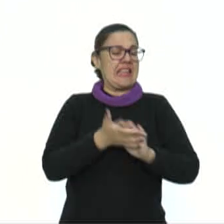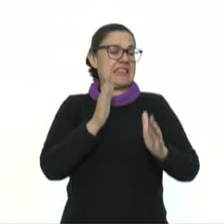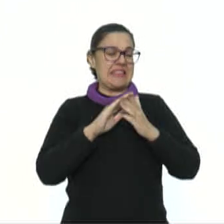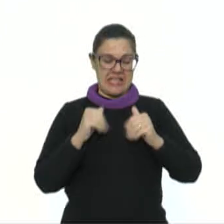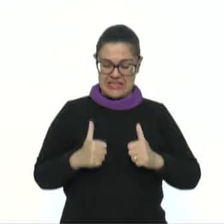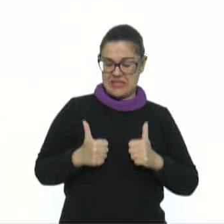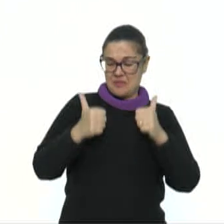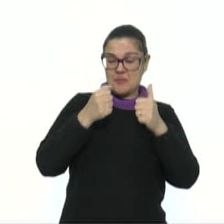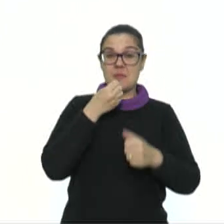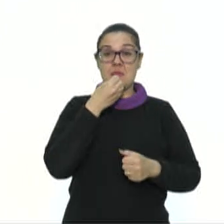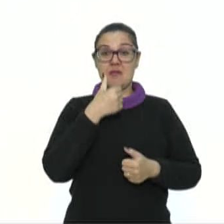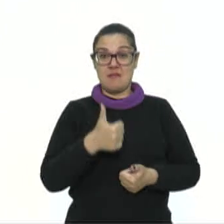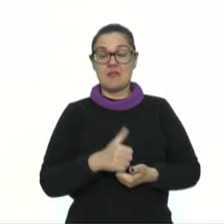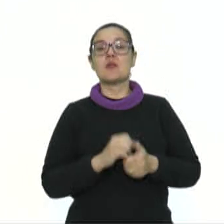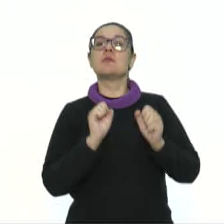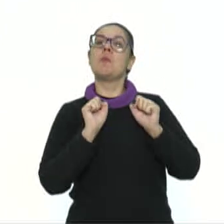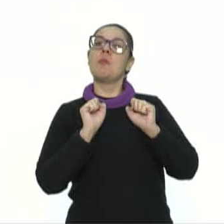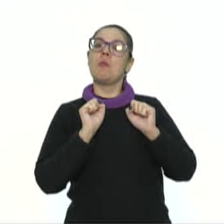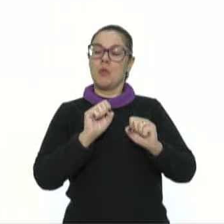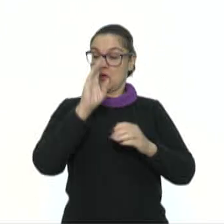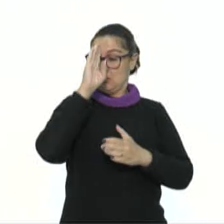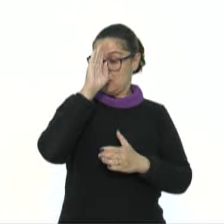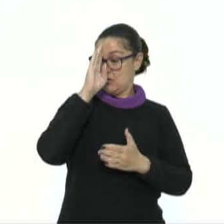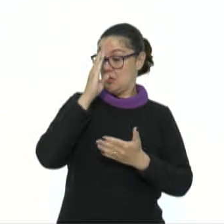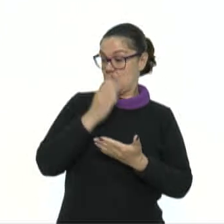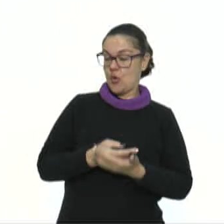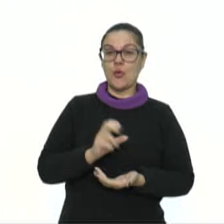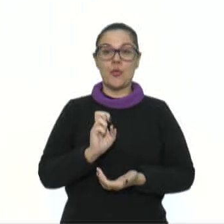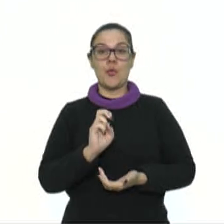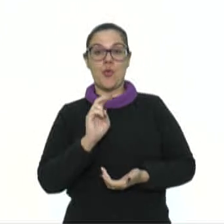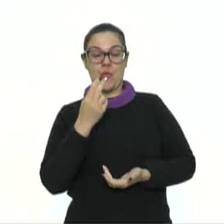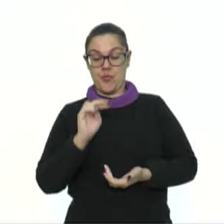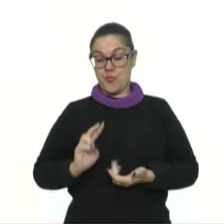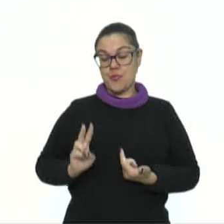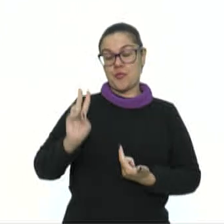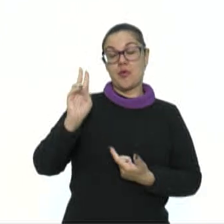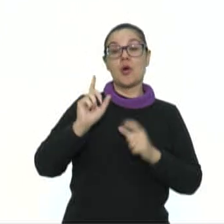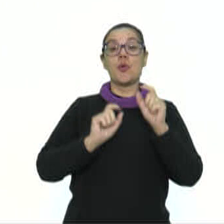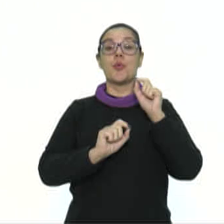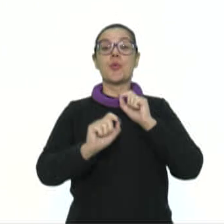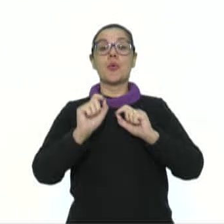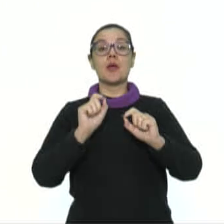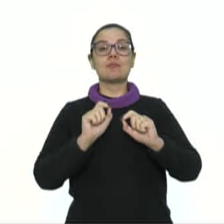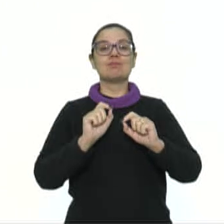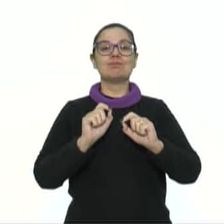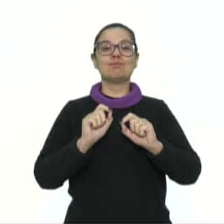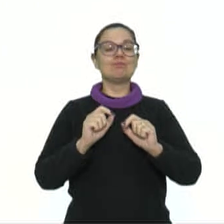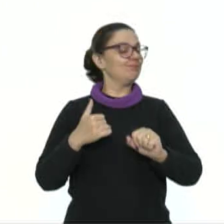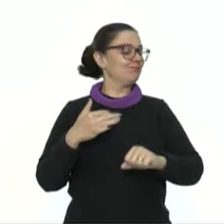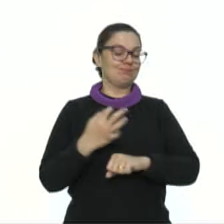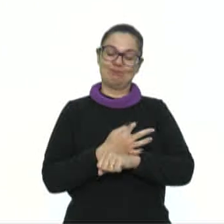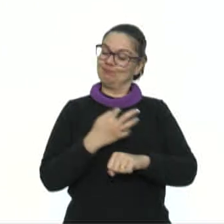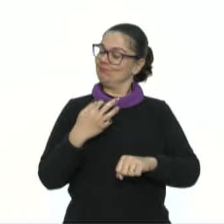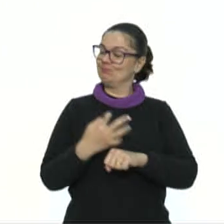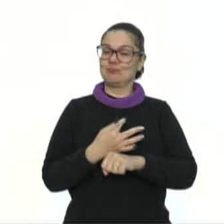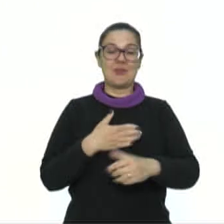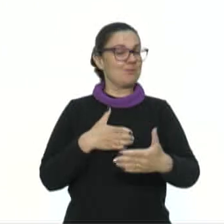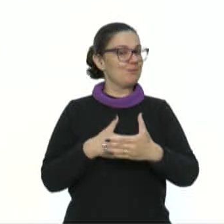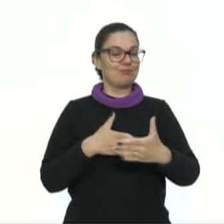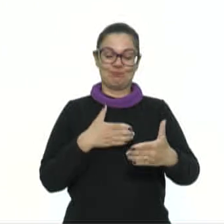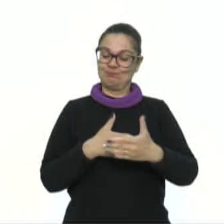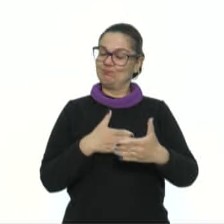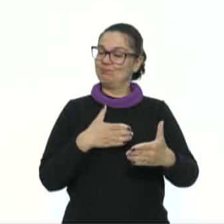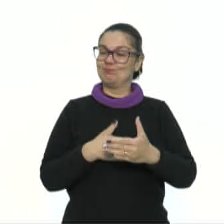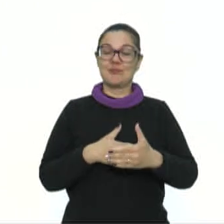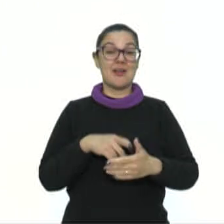certo na sua vida, pode ter uma crença ou um valor, né, dentro de si de incapacidade